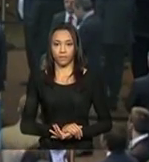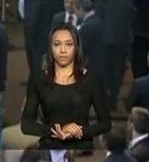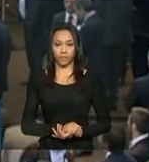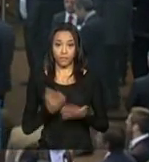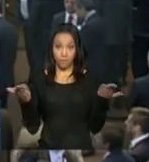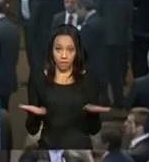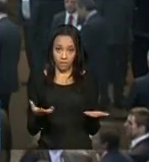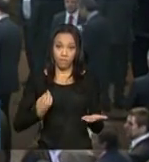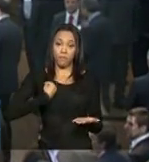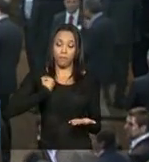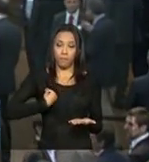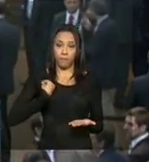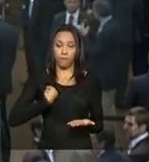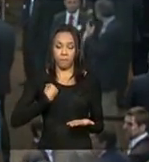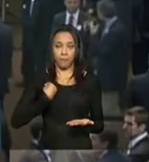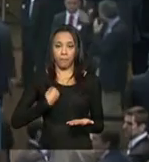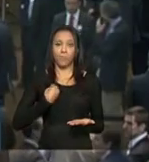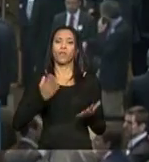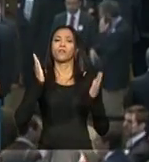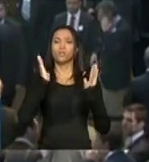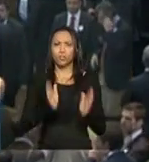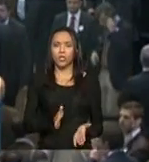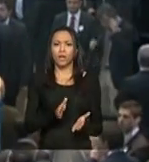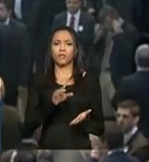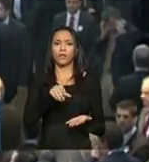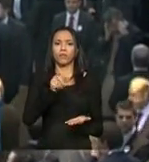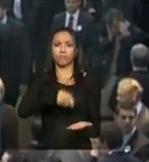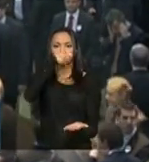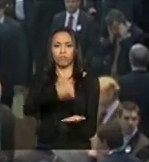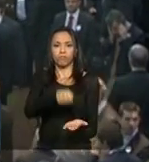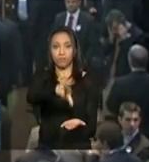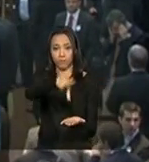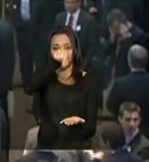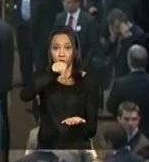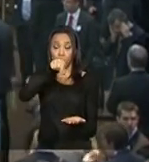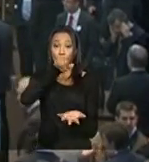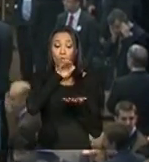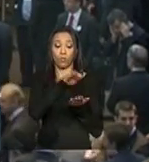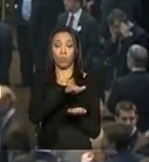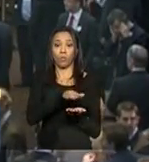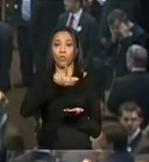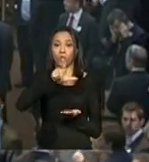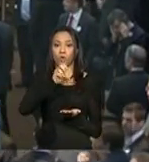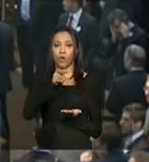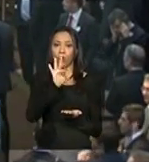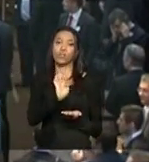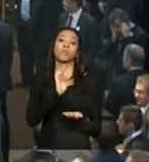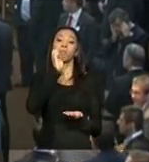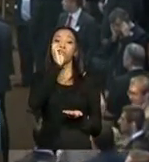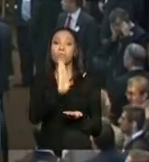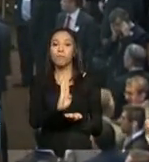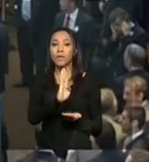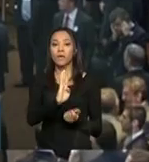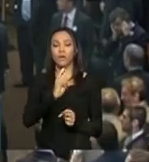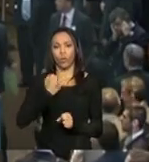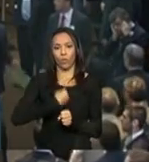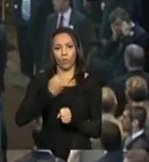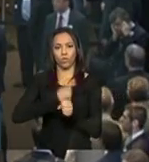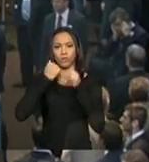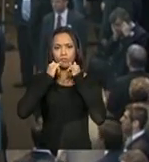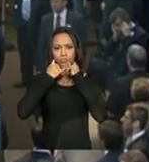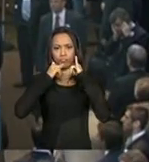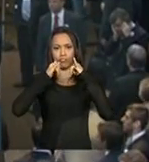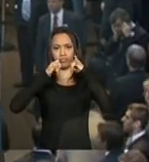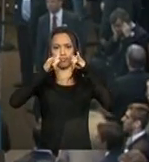Neste momento, está sendo leiloado o lote B para a construção de linhas de transmissão